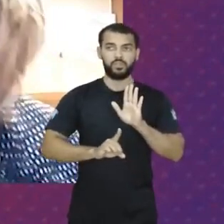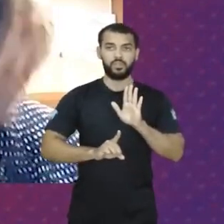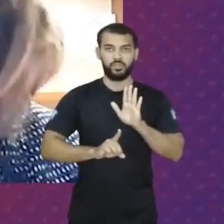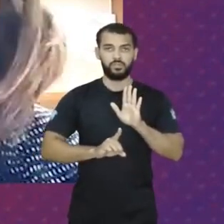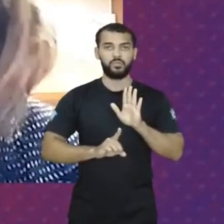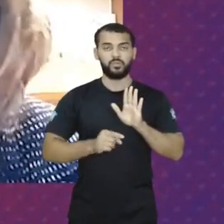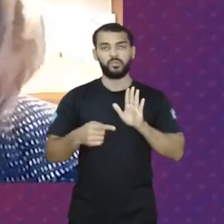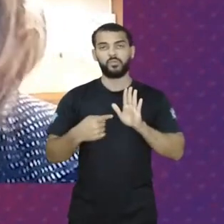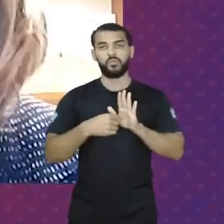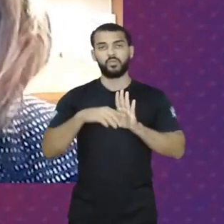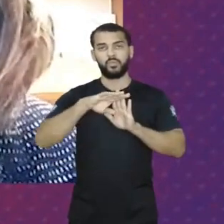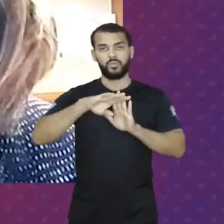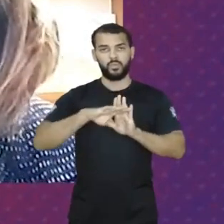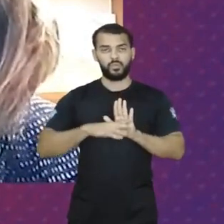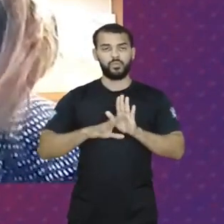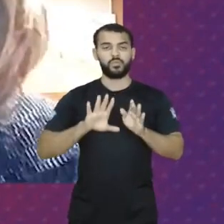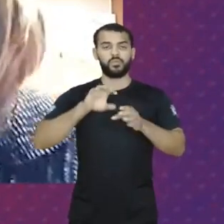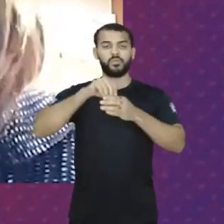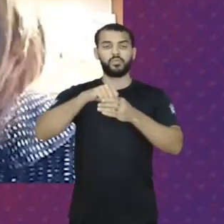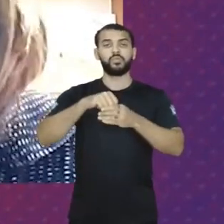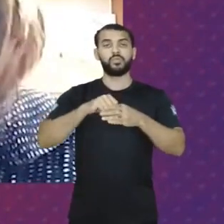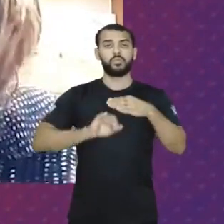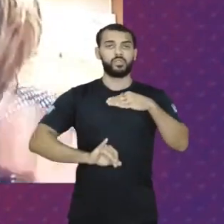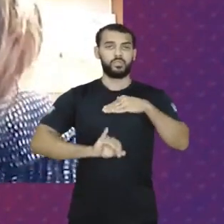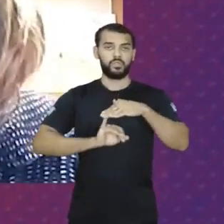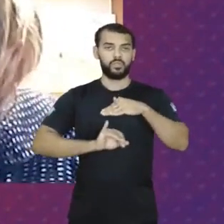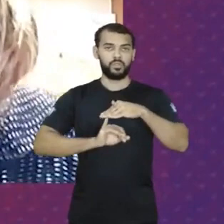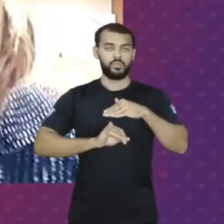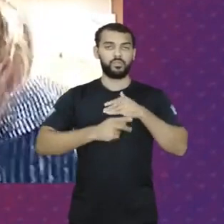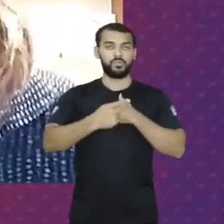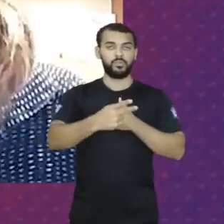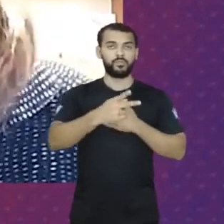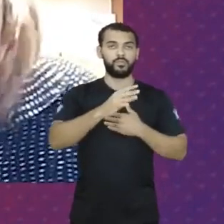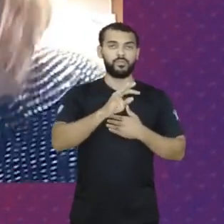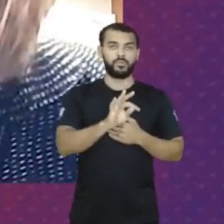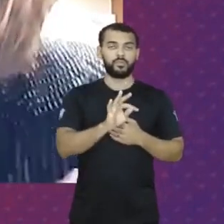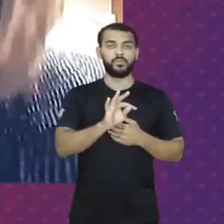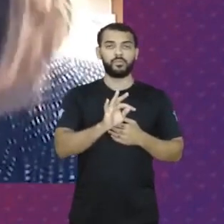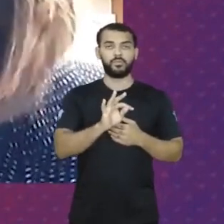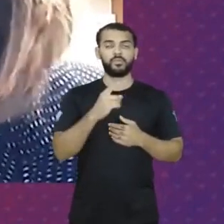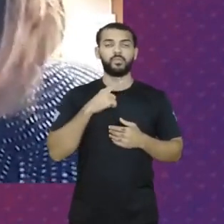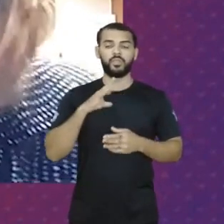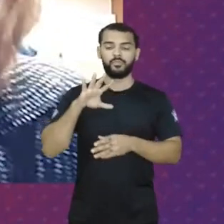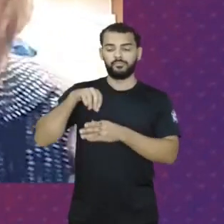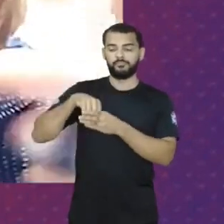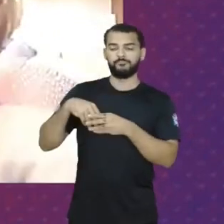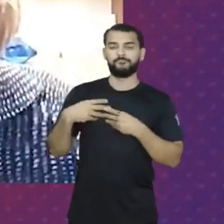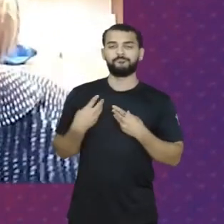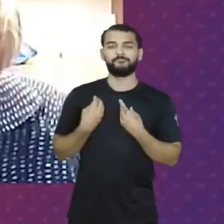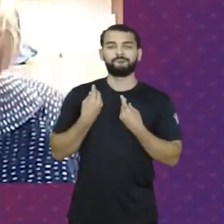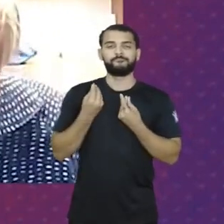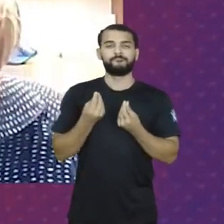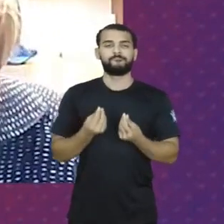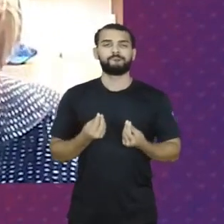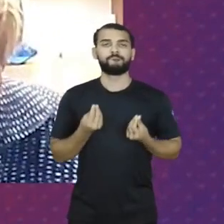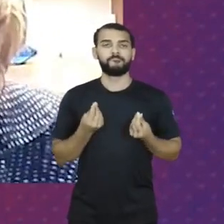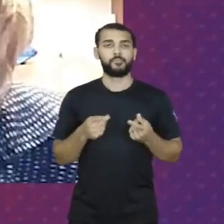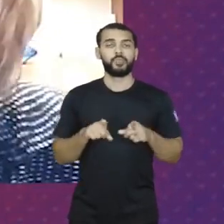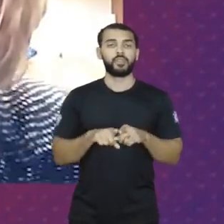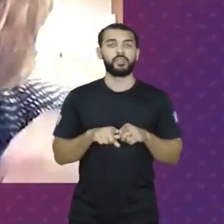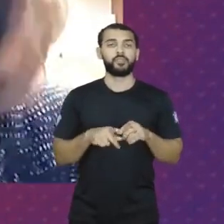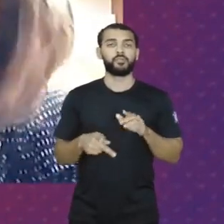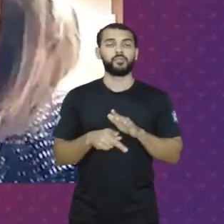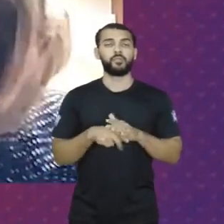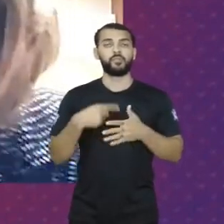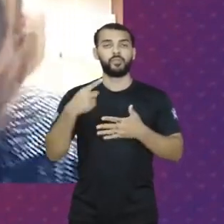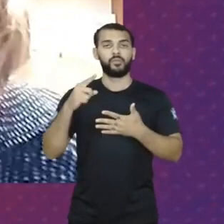diretivas da própria instituição. O PT, ele traz, na sua essência, com um princípio da